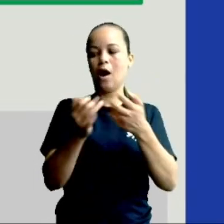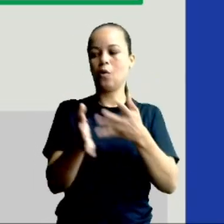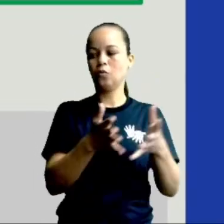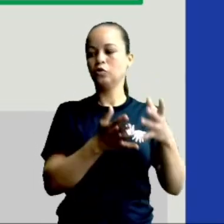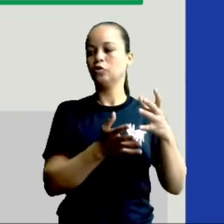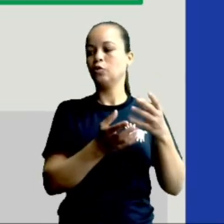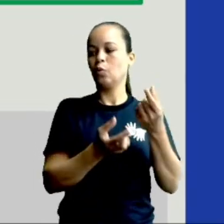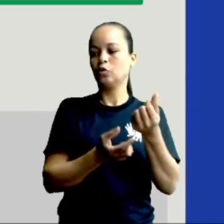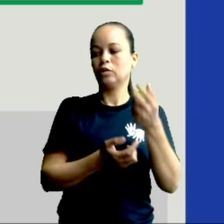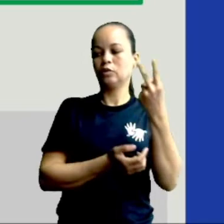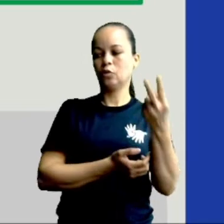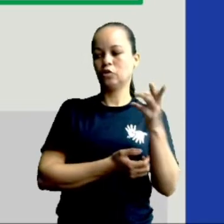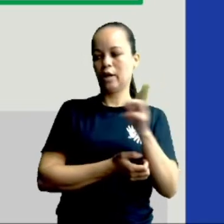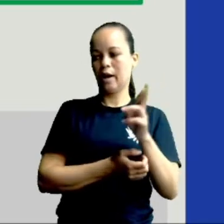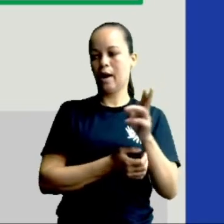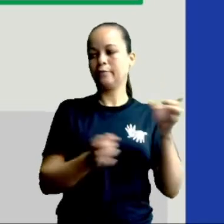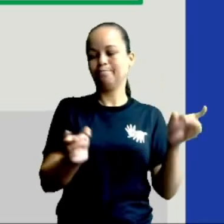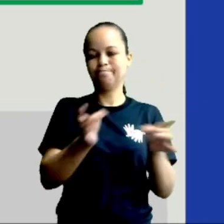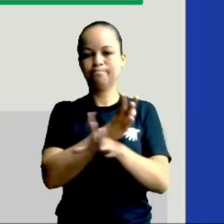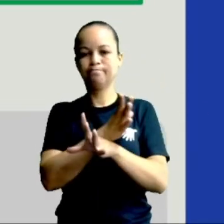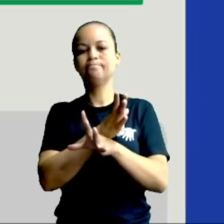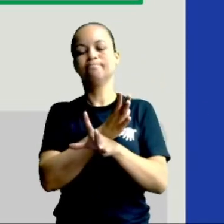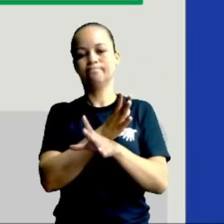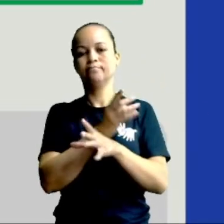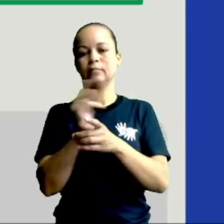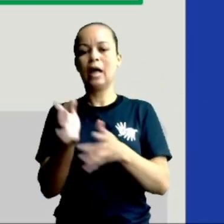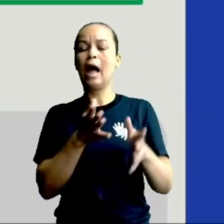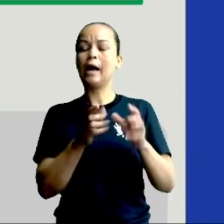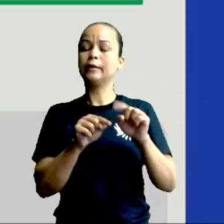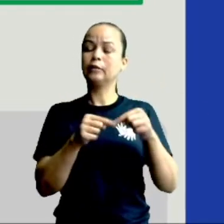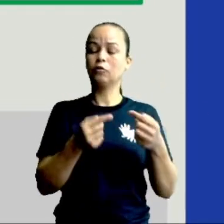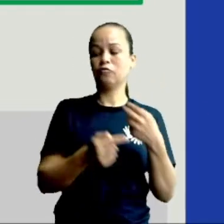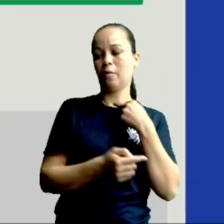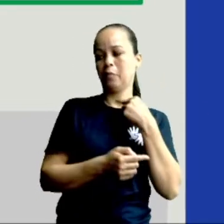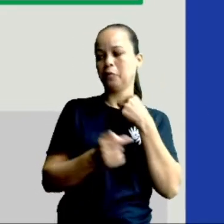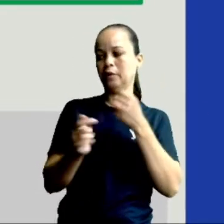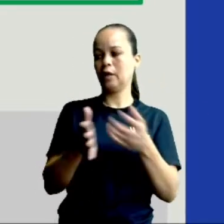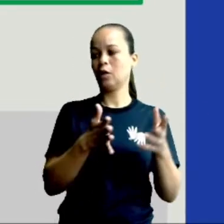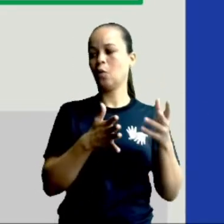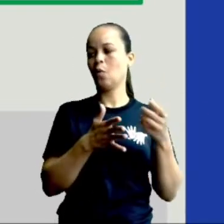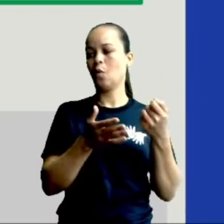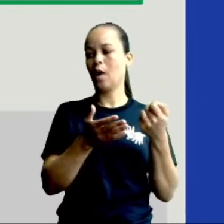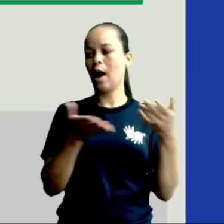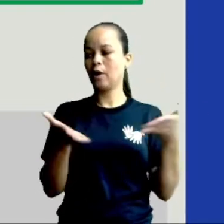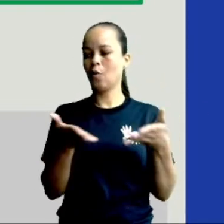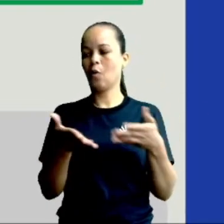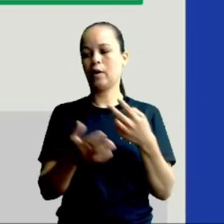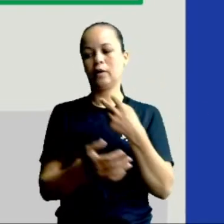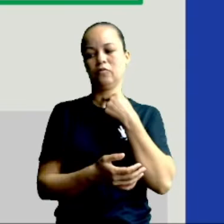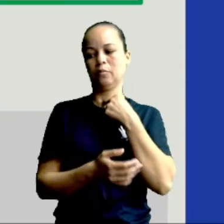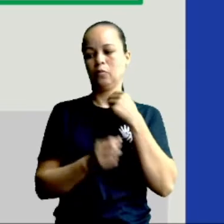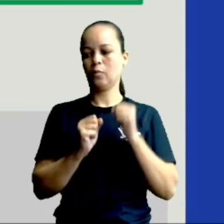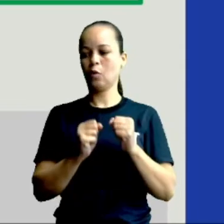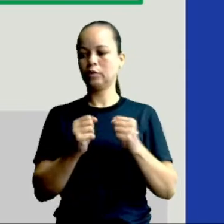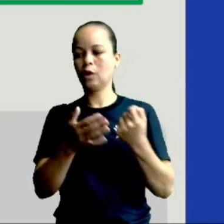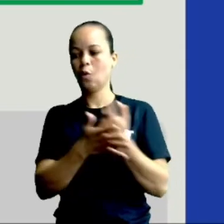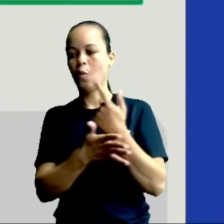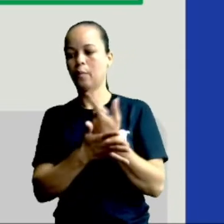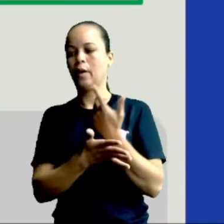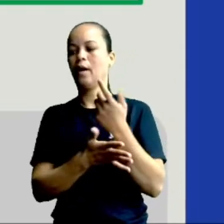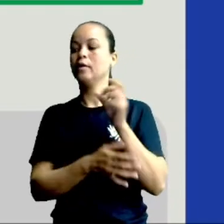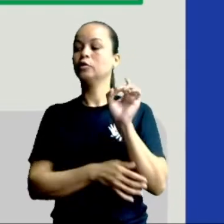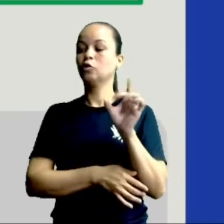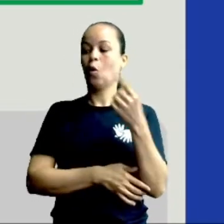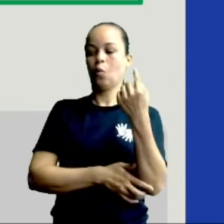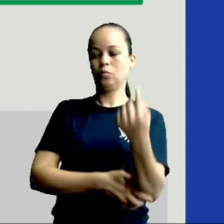essa cartinha, não vai mais poder comprar o pacote de carros que custava R$2. Agora, só vai